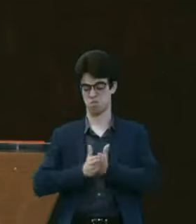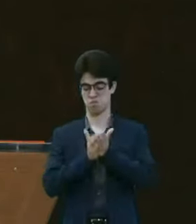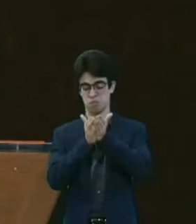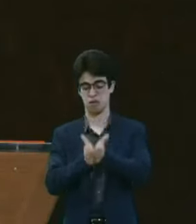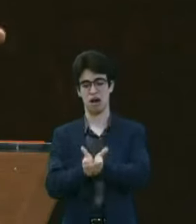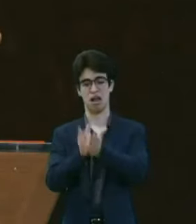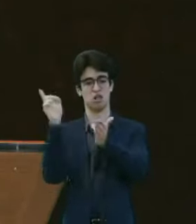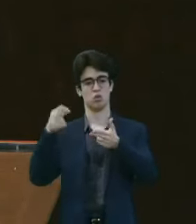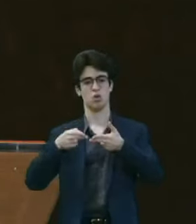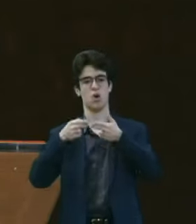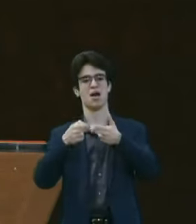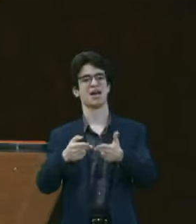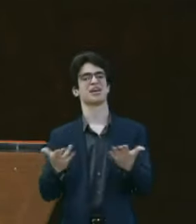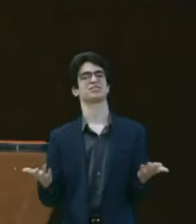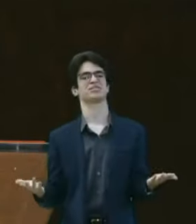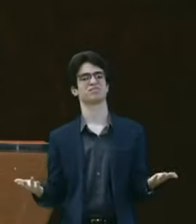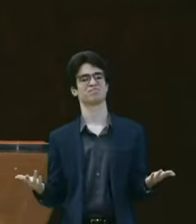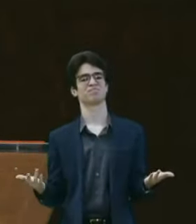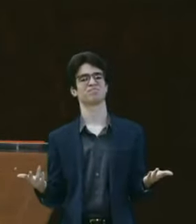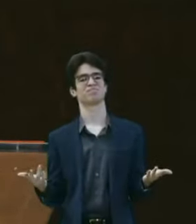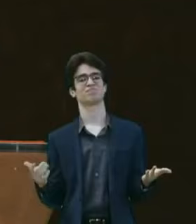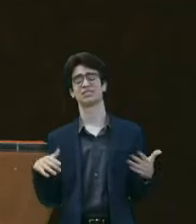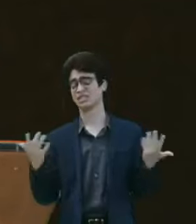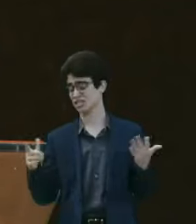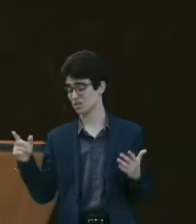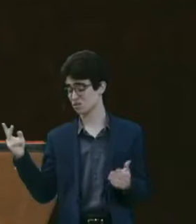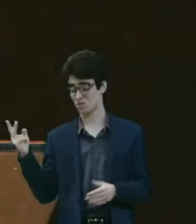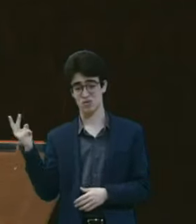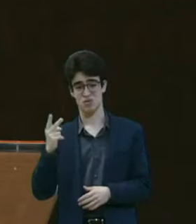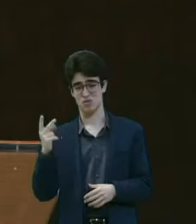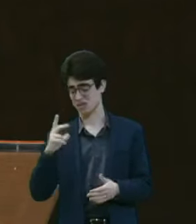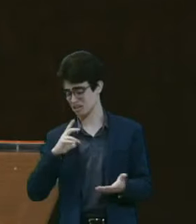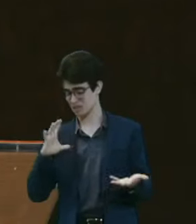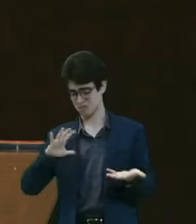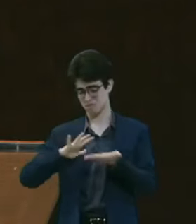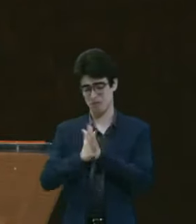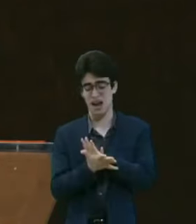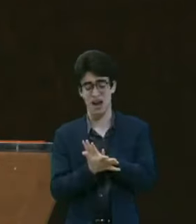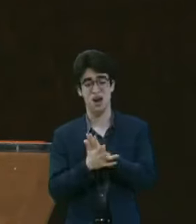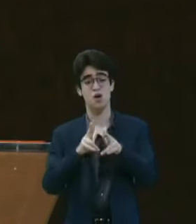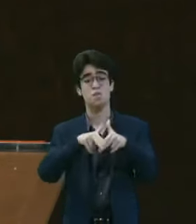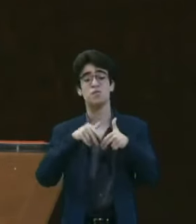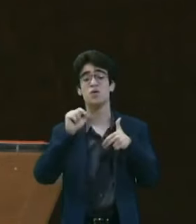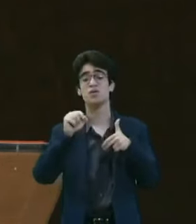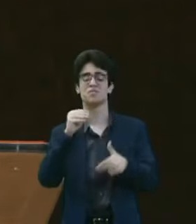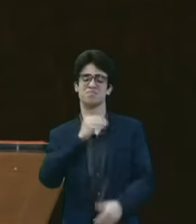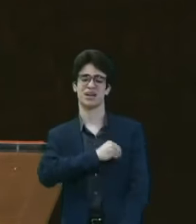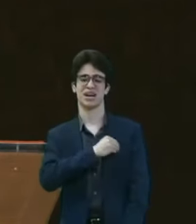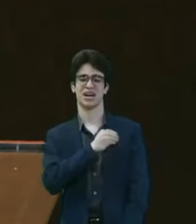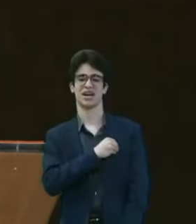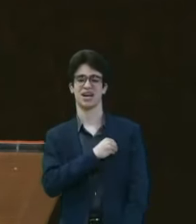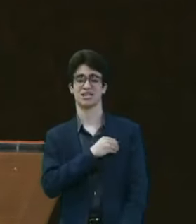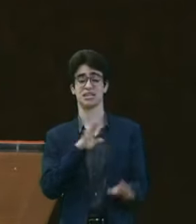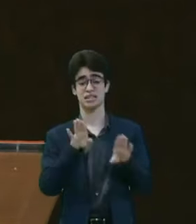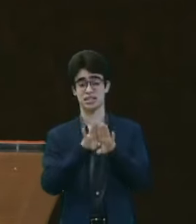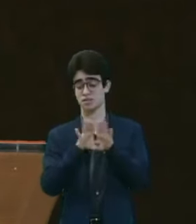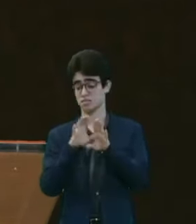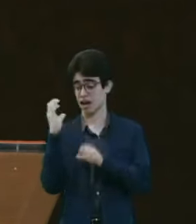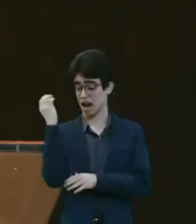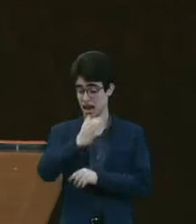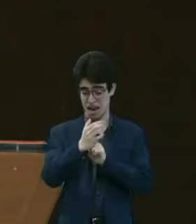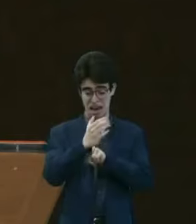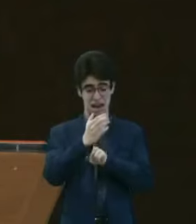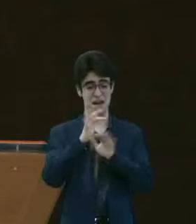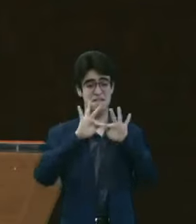foi deformada por causa do pecado. Mas não apenas isso, a família de Caim foi deformada,